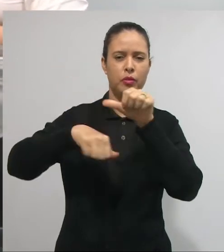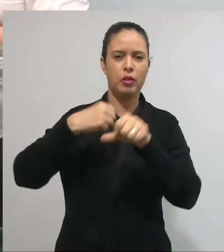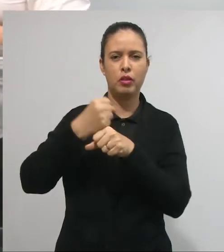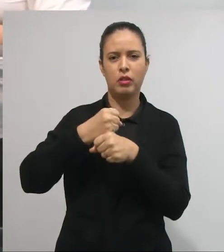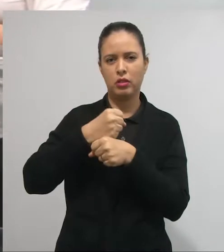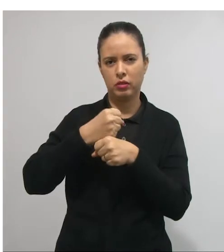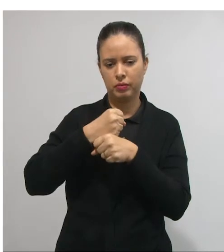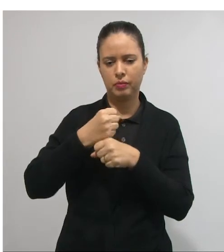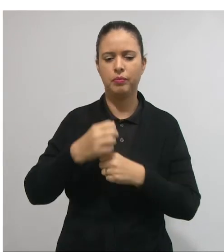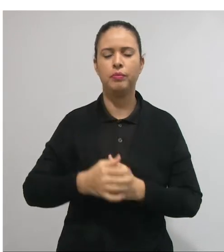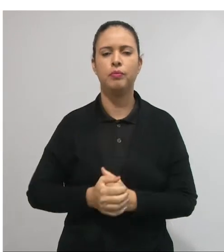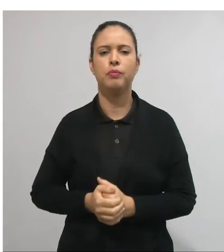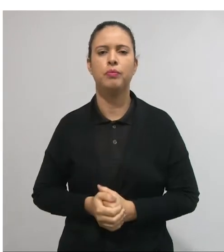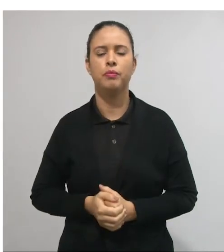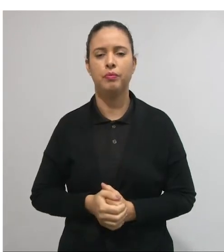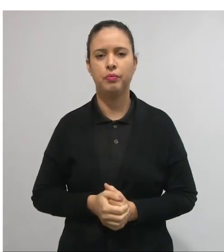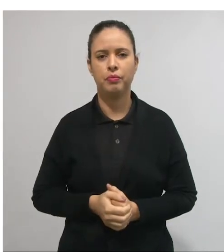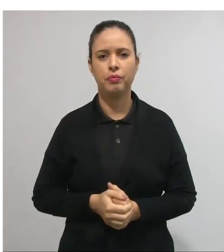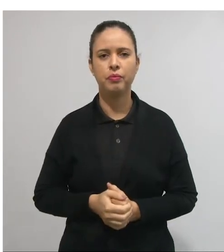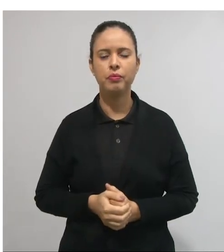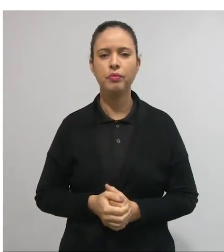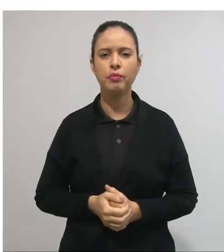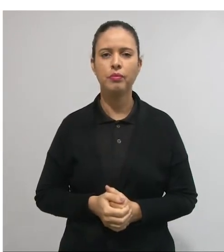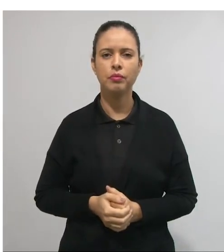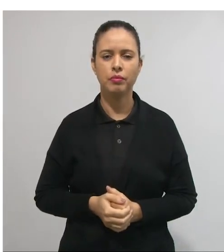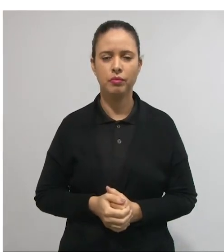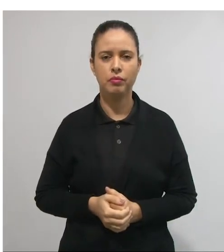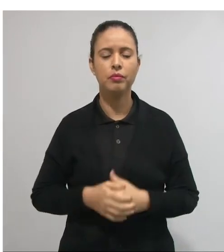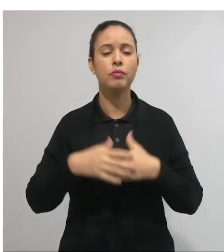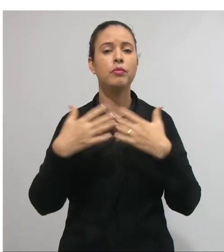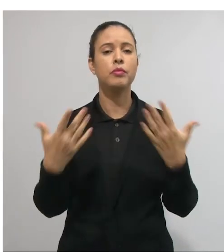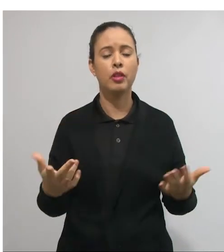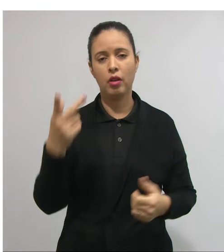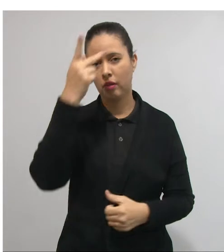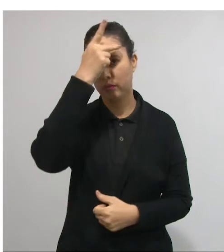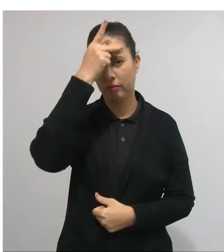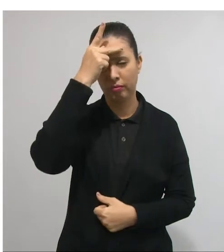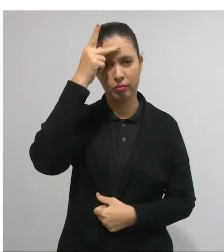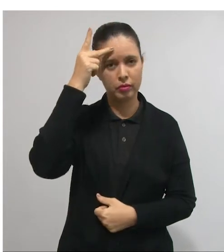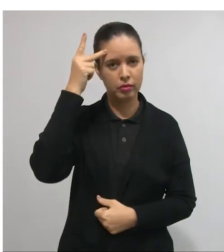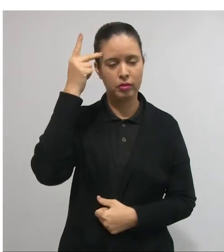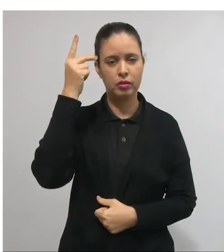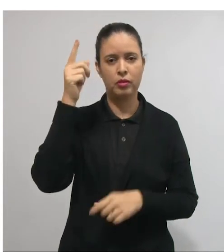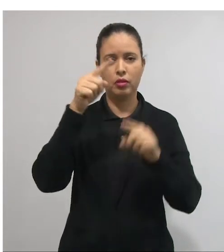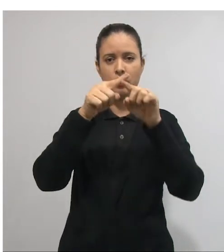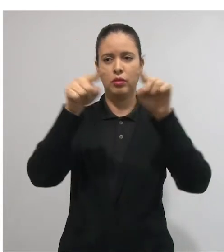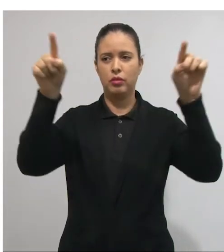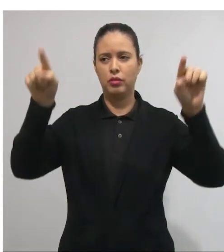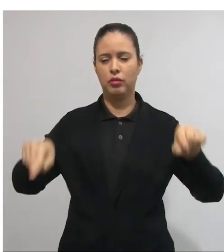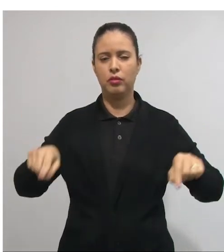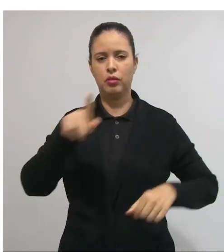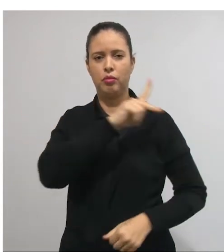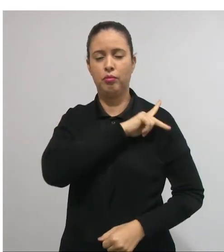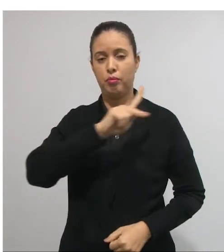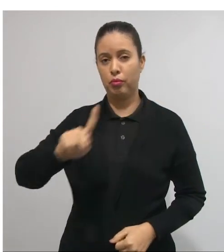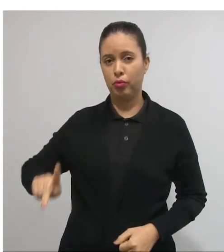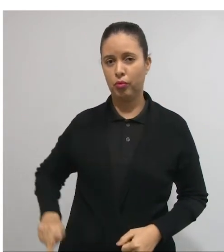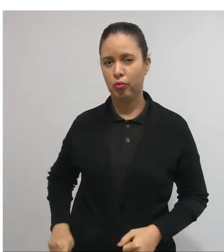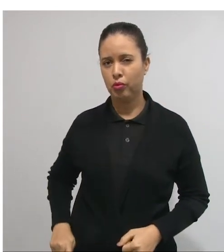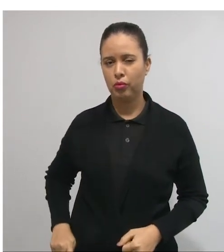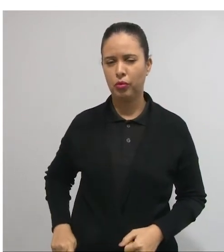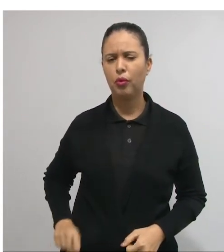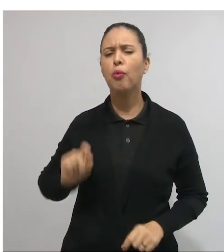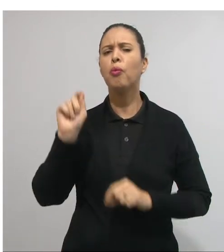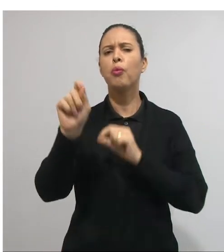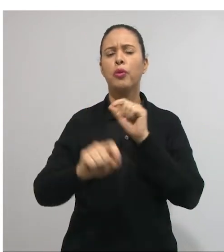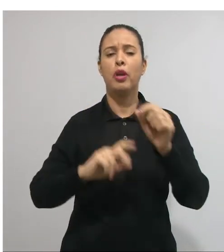acontecer. Vamos em frente. O servidor público nesse contexto, o que aconteceu? Vamos conhecer um